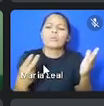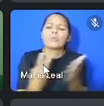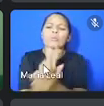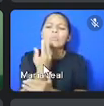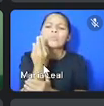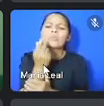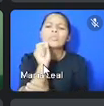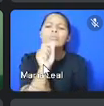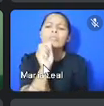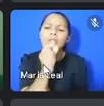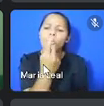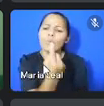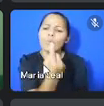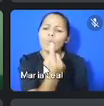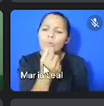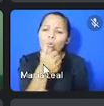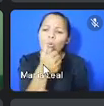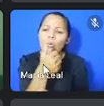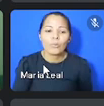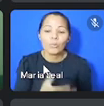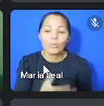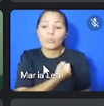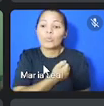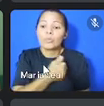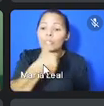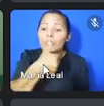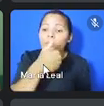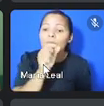Esse 1 aqui, você não entendeu esse 1 aqui?